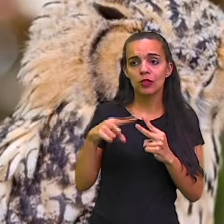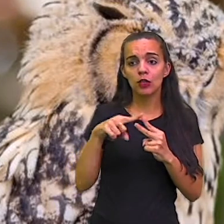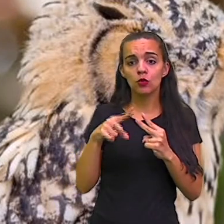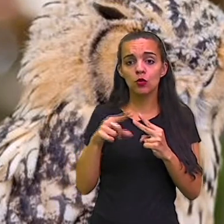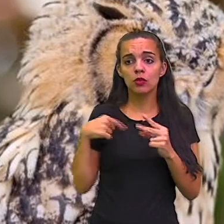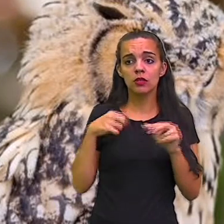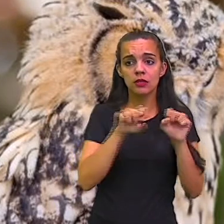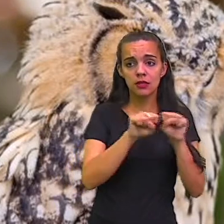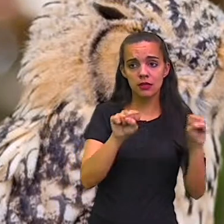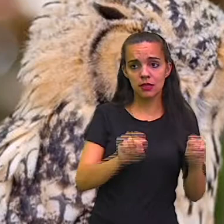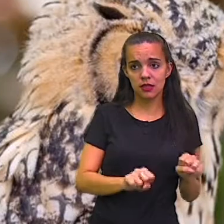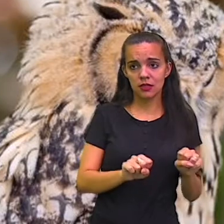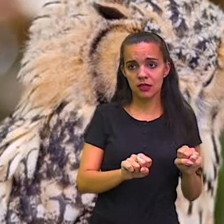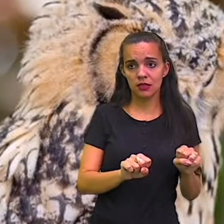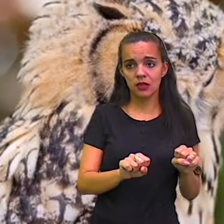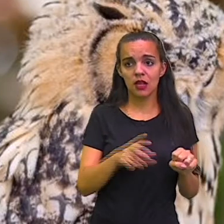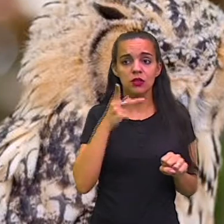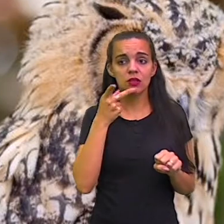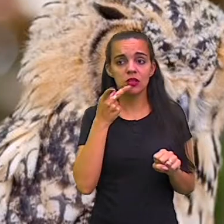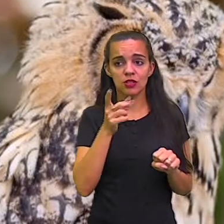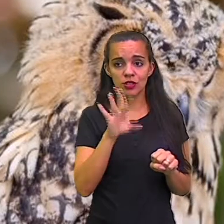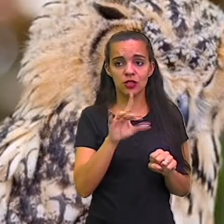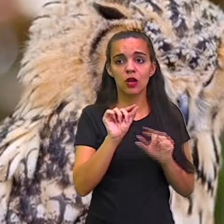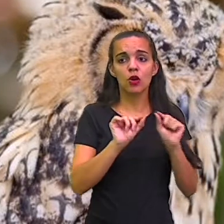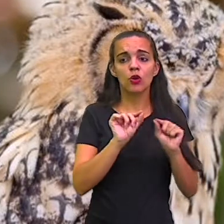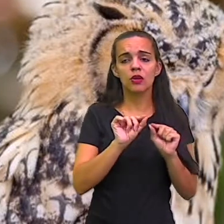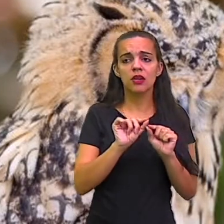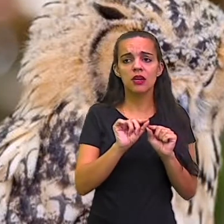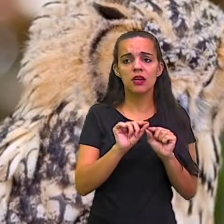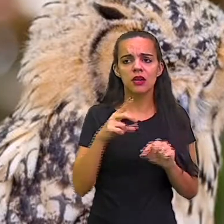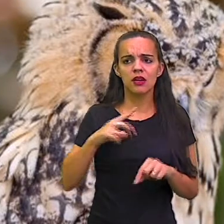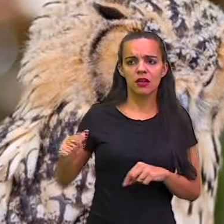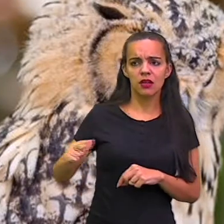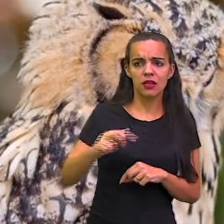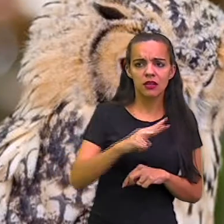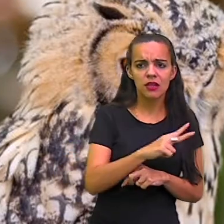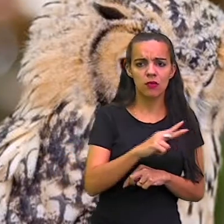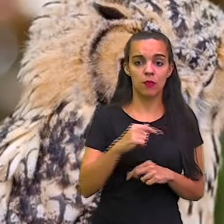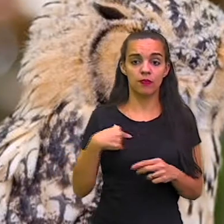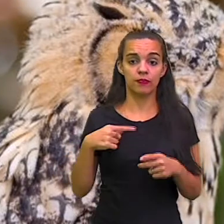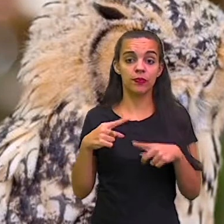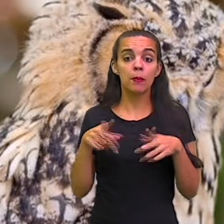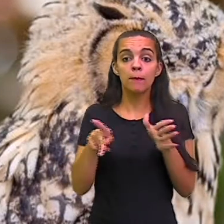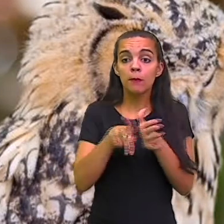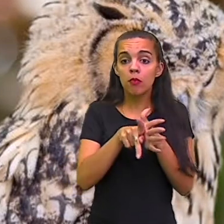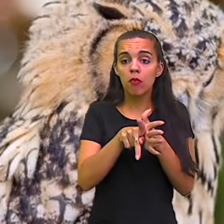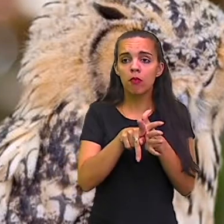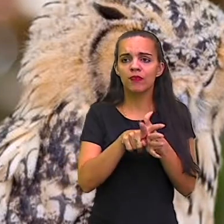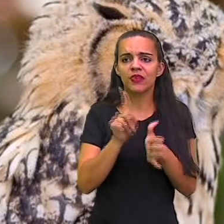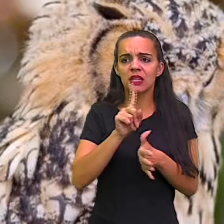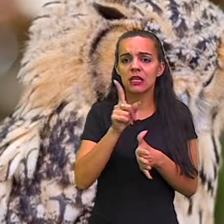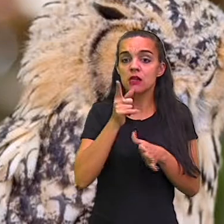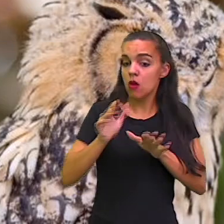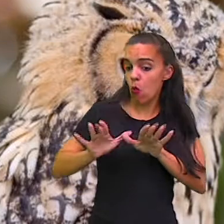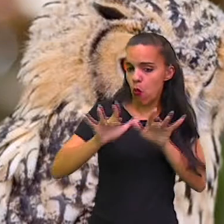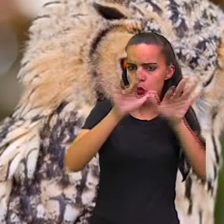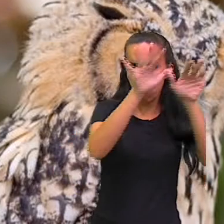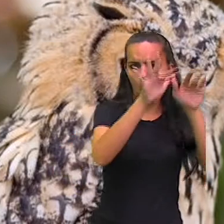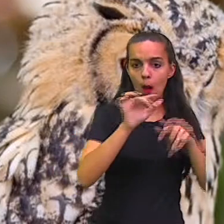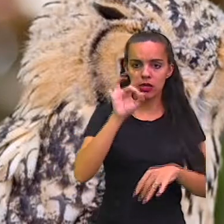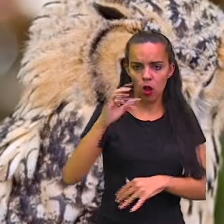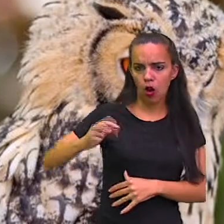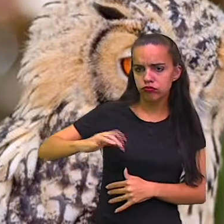grupos primeiro nós vamos falar das ratitas que são aves que não voam que apresenta o